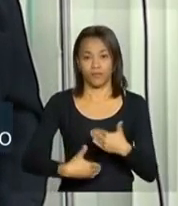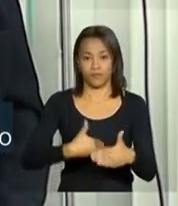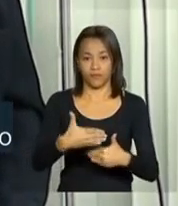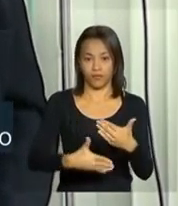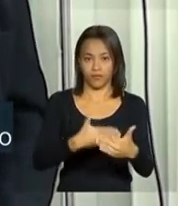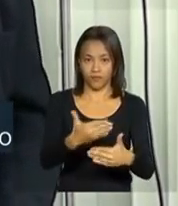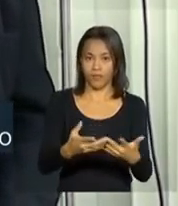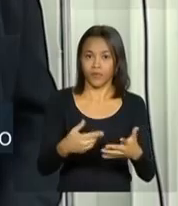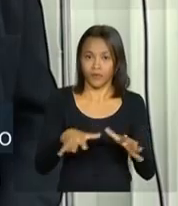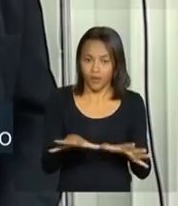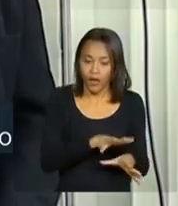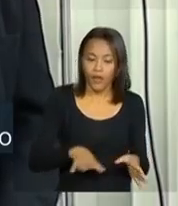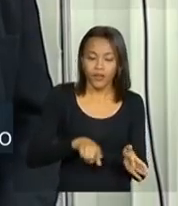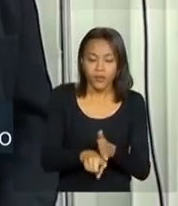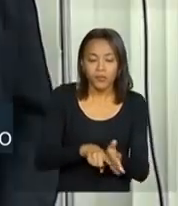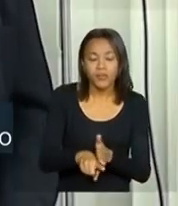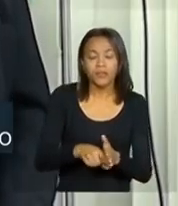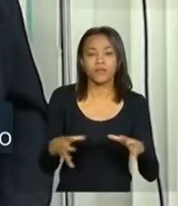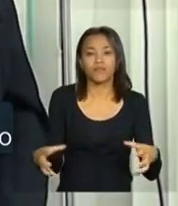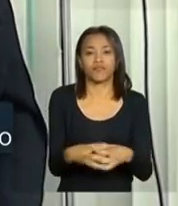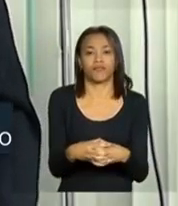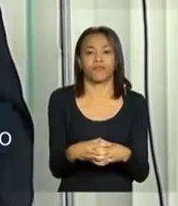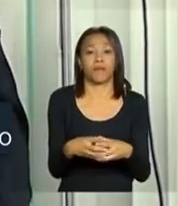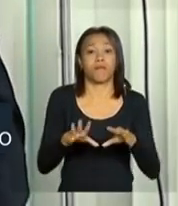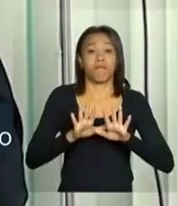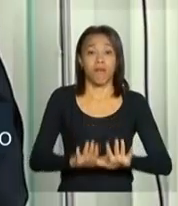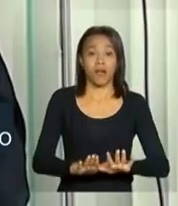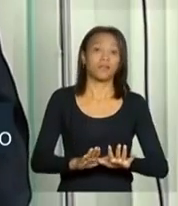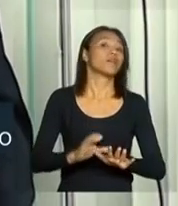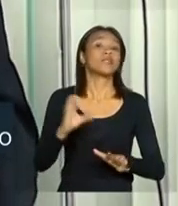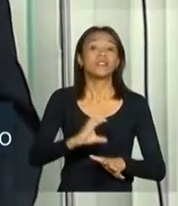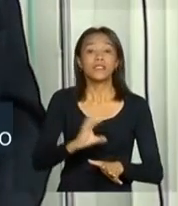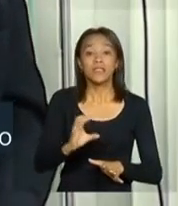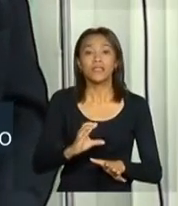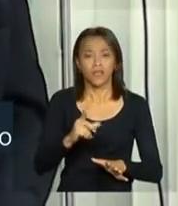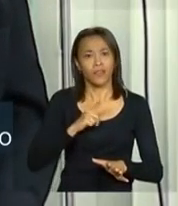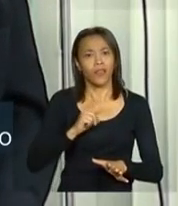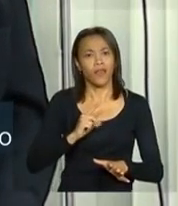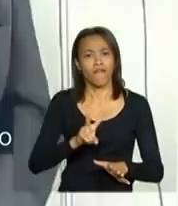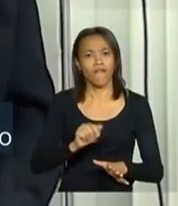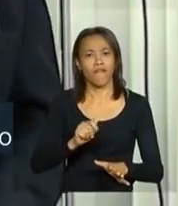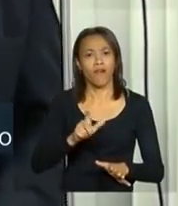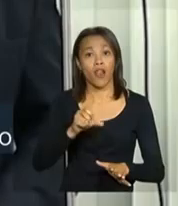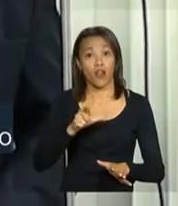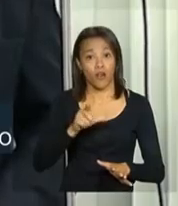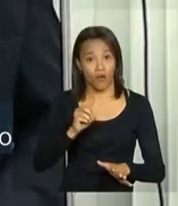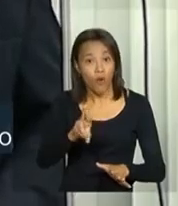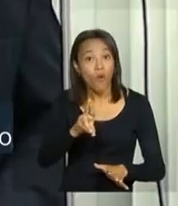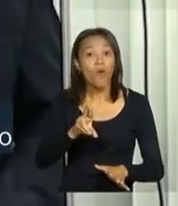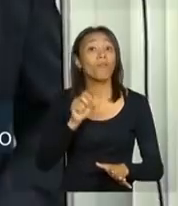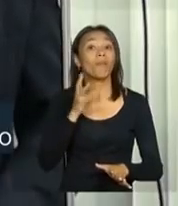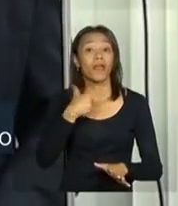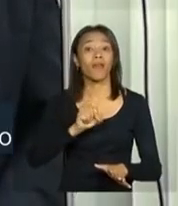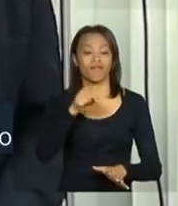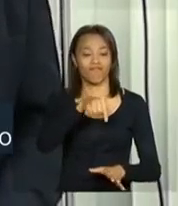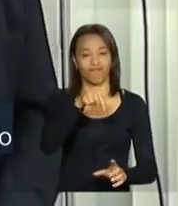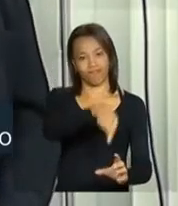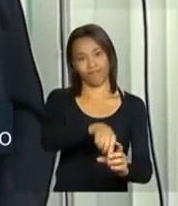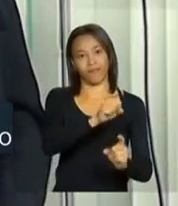de produção de conhecimento científico. Mas a ciência só tem valor para a sociedade e